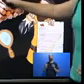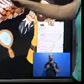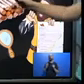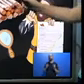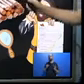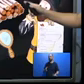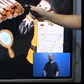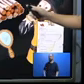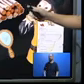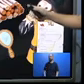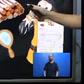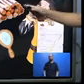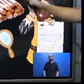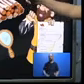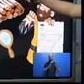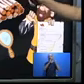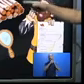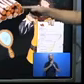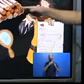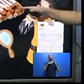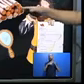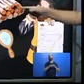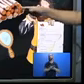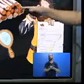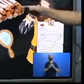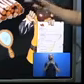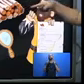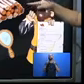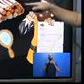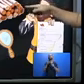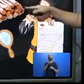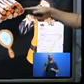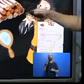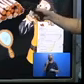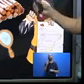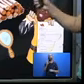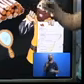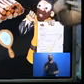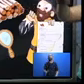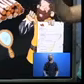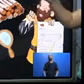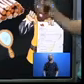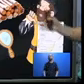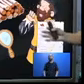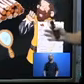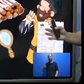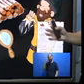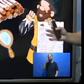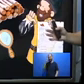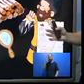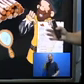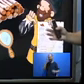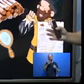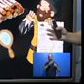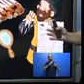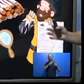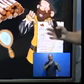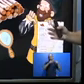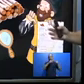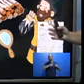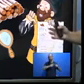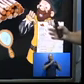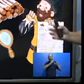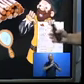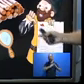Depósito onde era guardada a madeira, até os portugueses pudessem vir buscá-la. Lembra aquele lugar que eles colocaram a madeira? Como